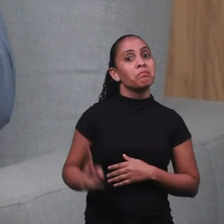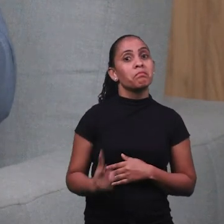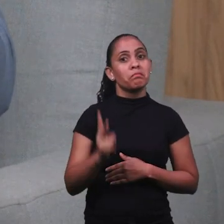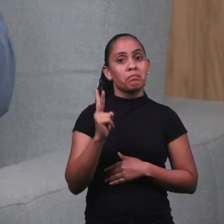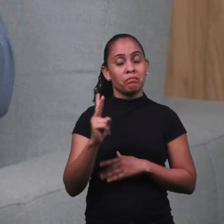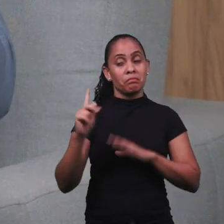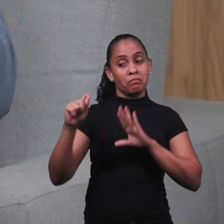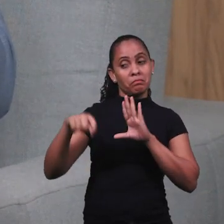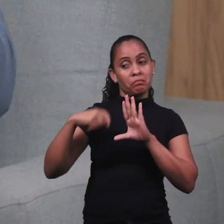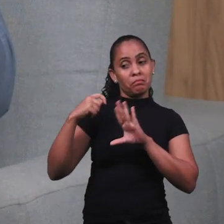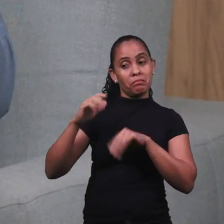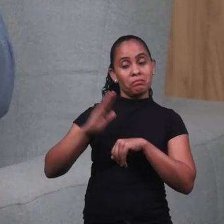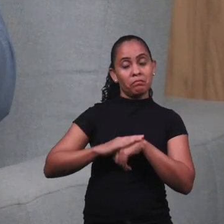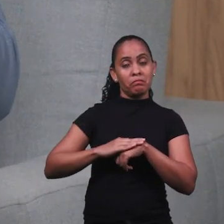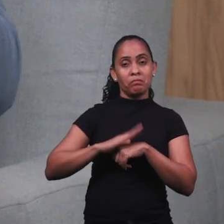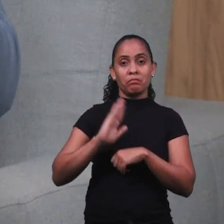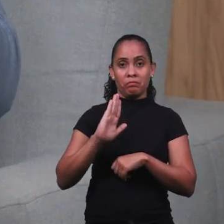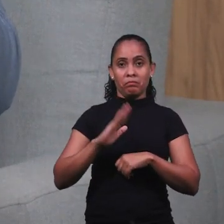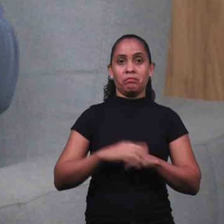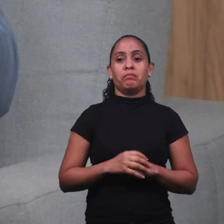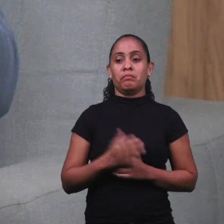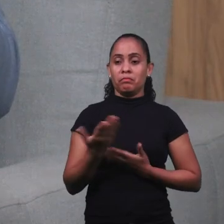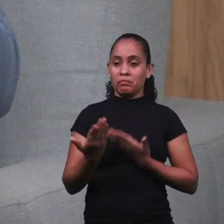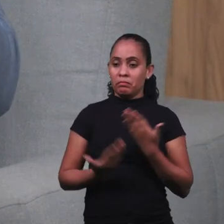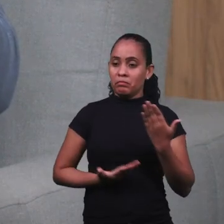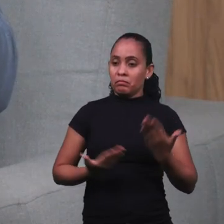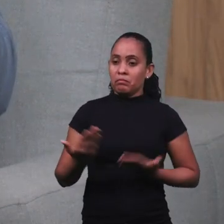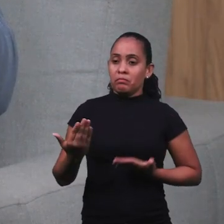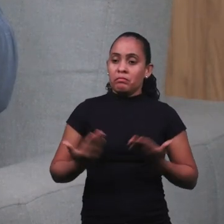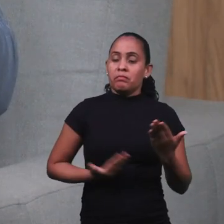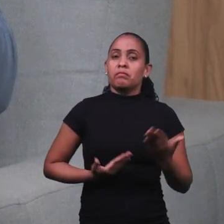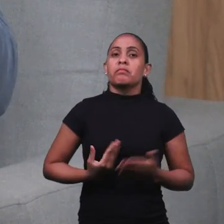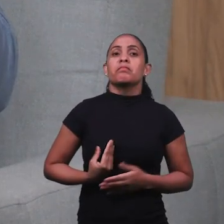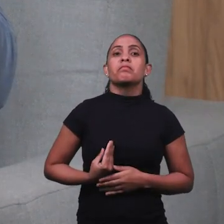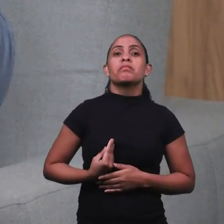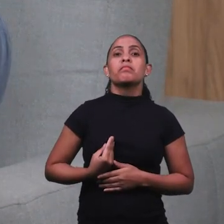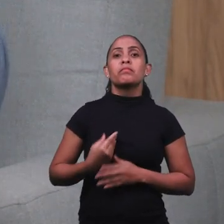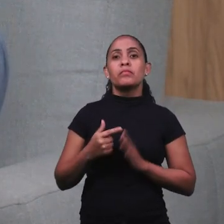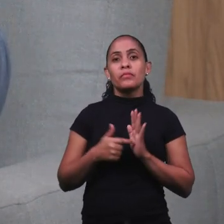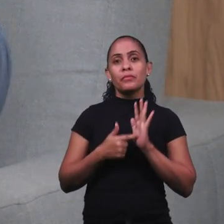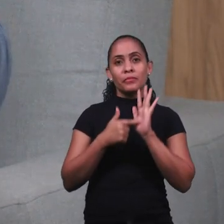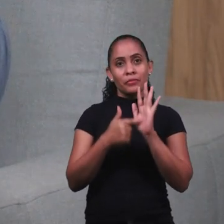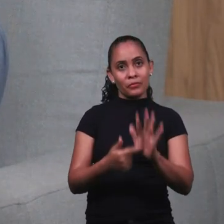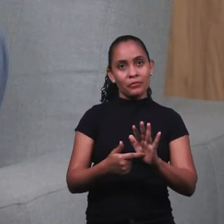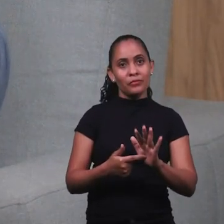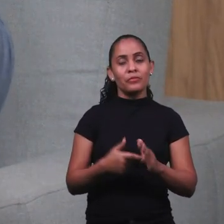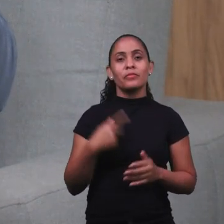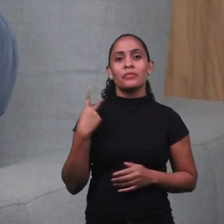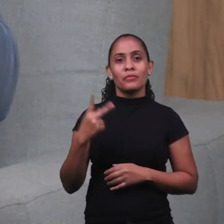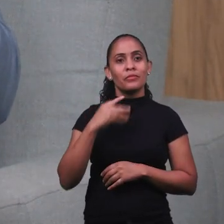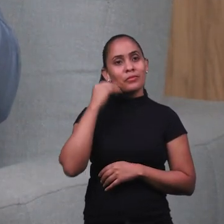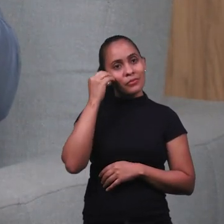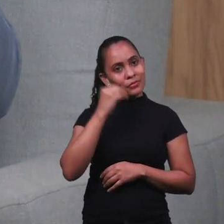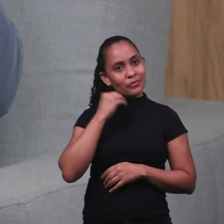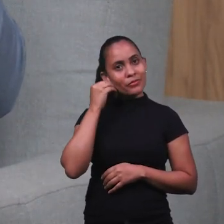agora mais vídeos de mais irmãos que estão aqui registrando as suas experiências